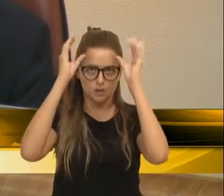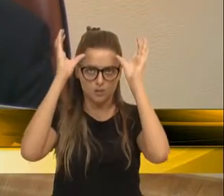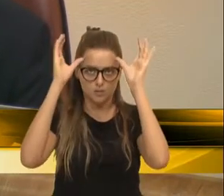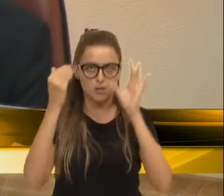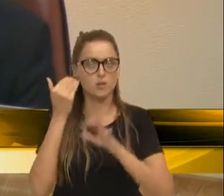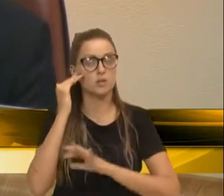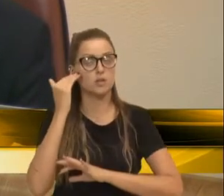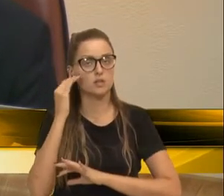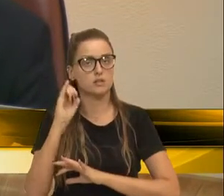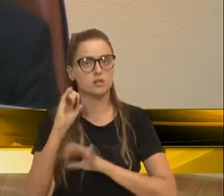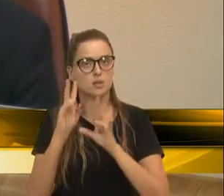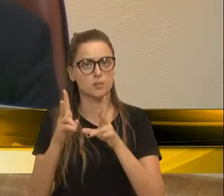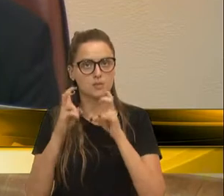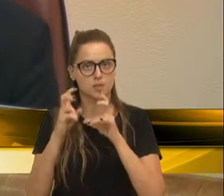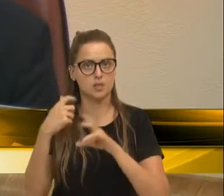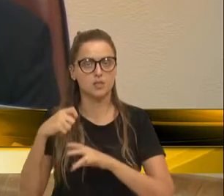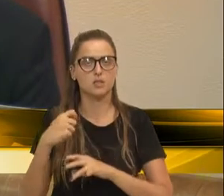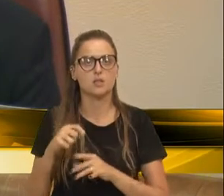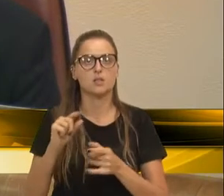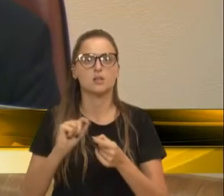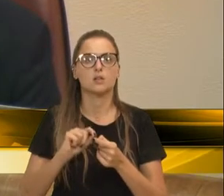entendendo necessário, esses órgãos